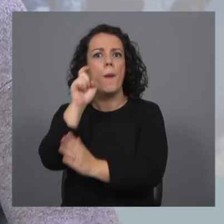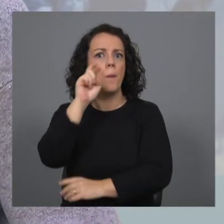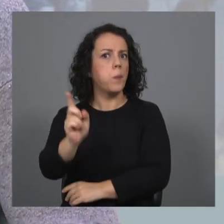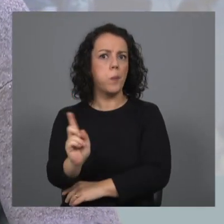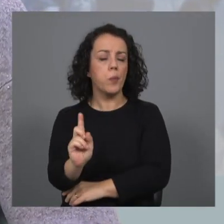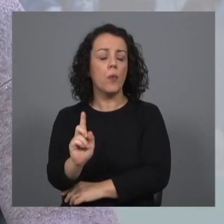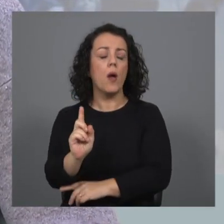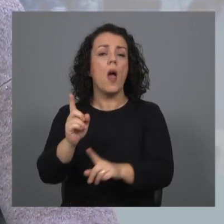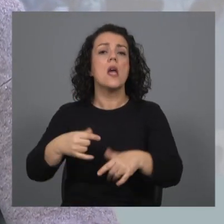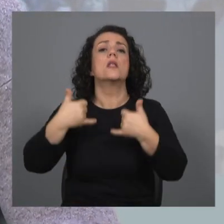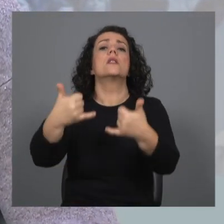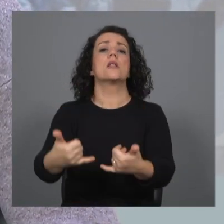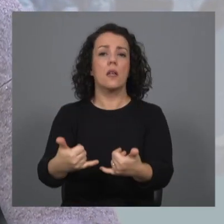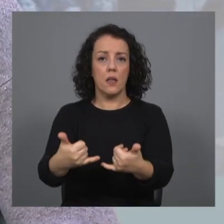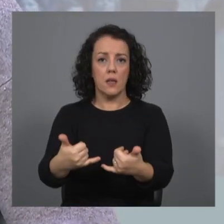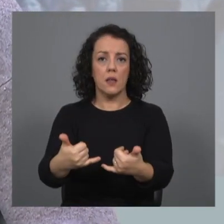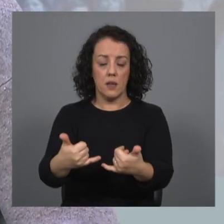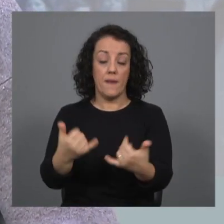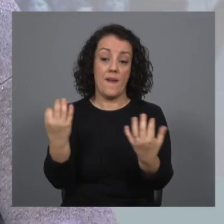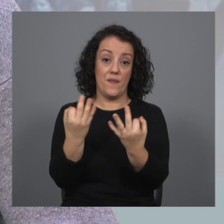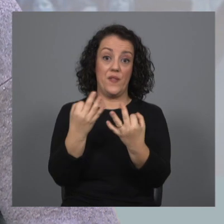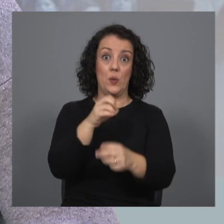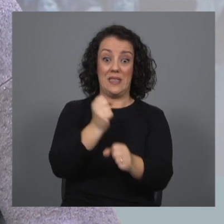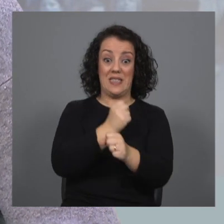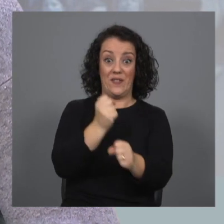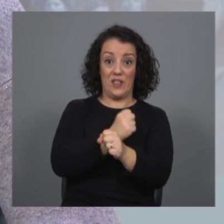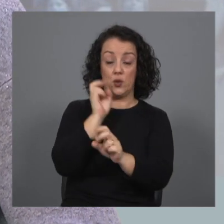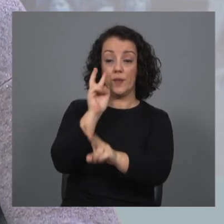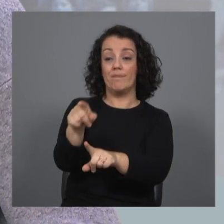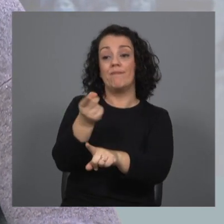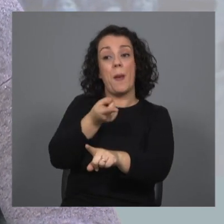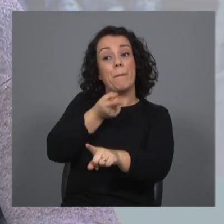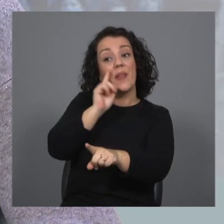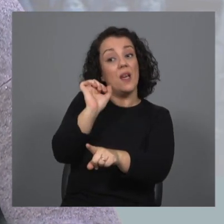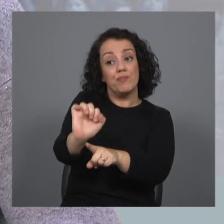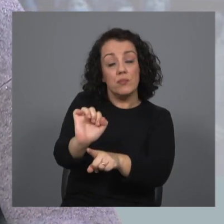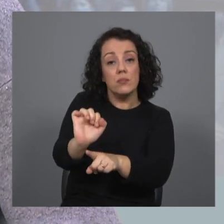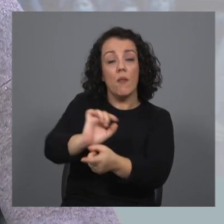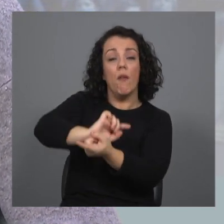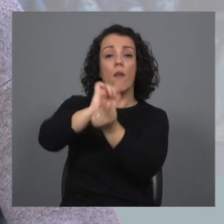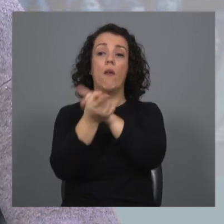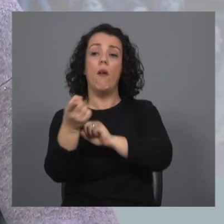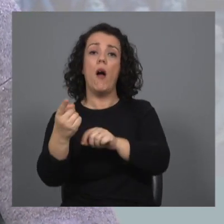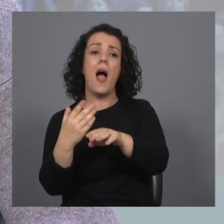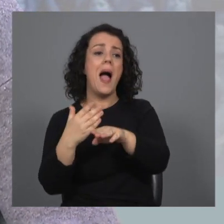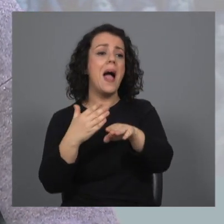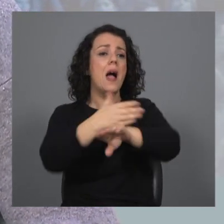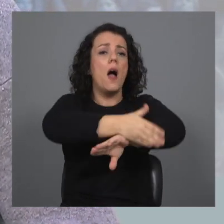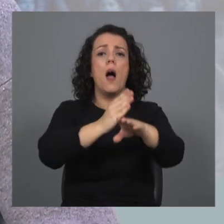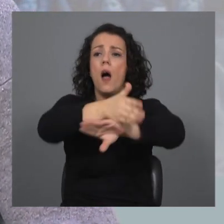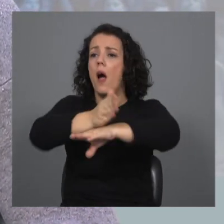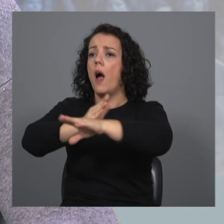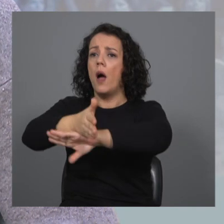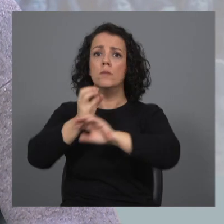depois privadas, sendo consideradas pelos serviços irregulares, vêm-se depois privadas do acesso a todas as respostas que lhes